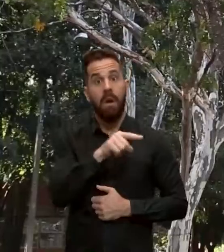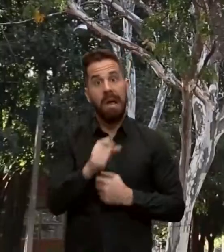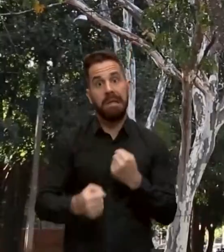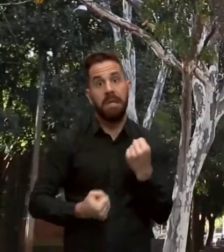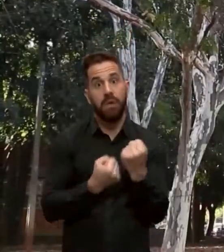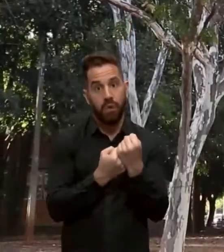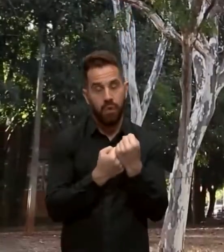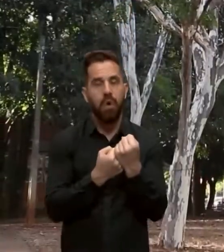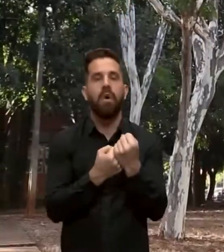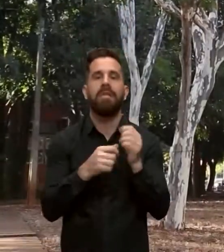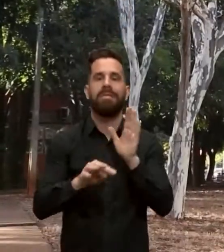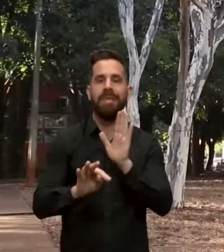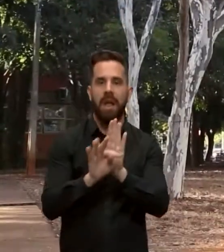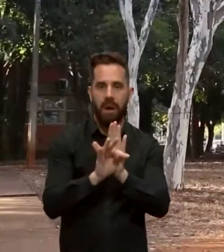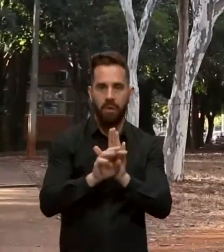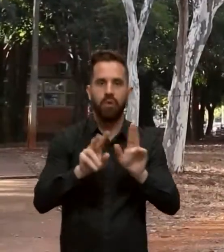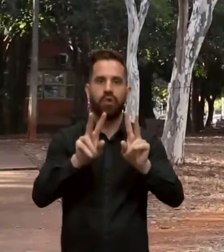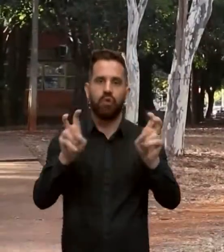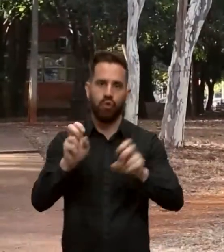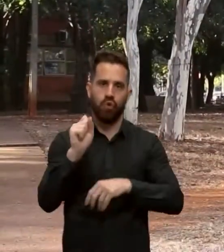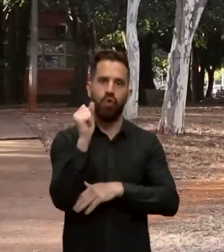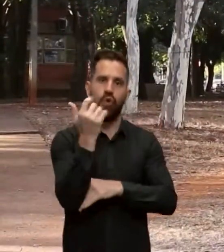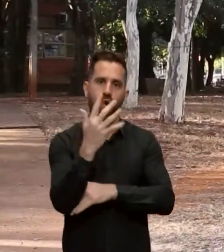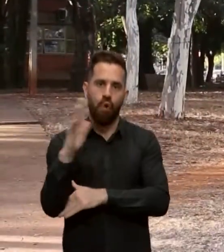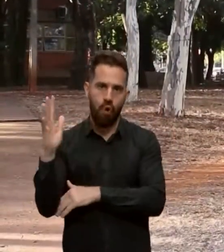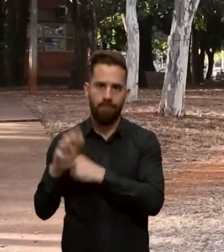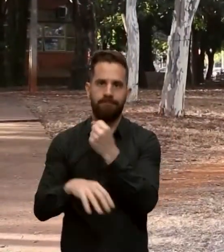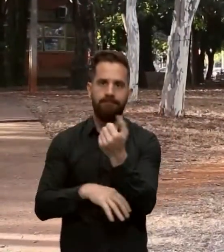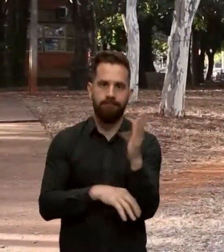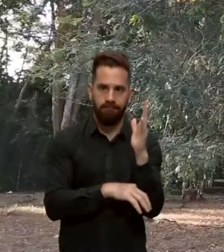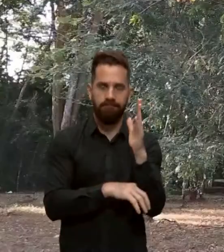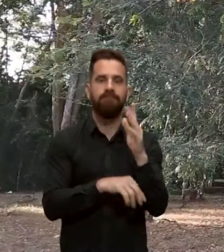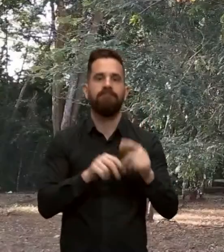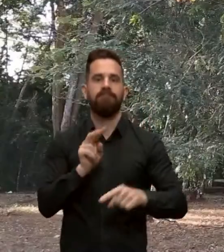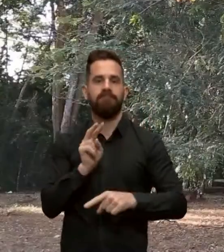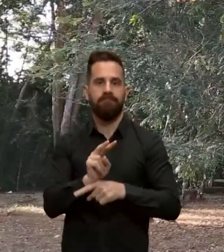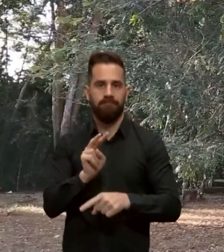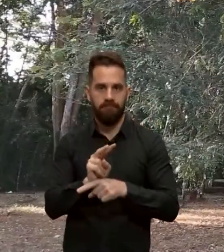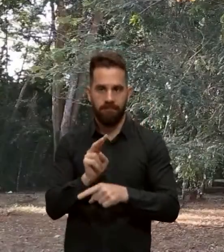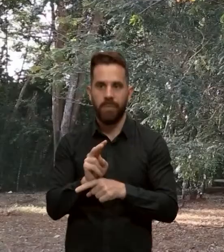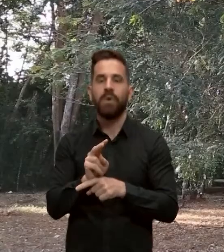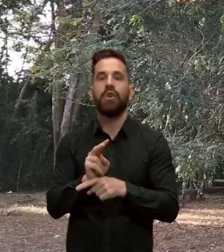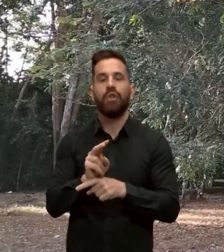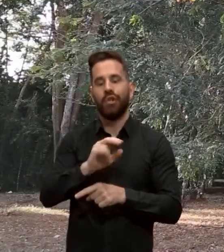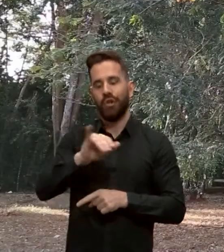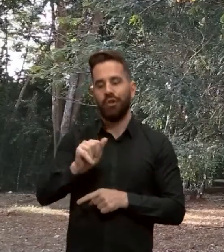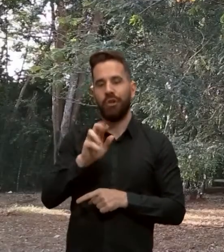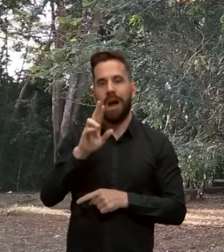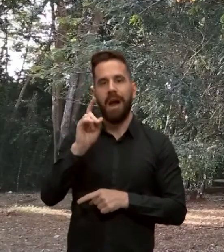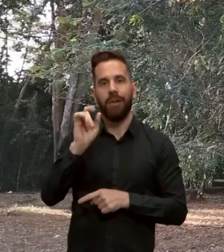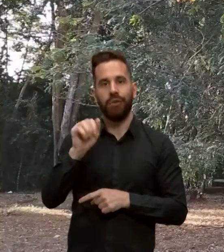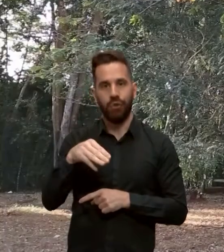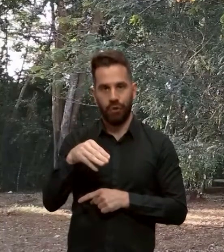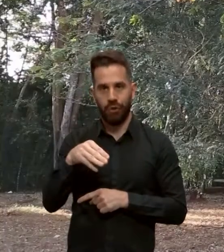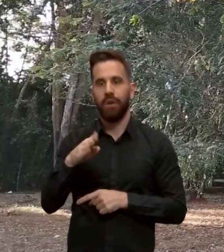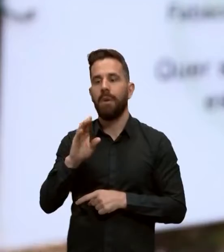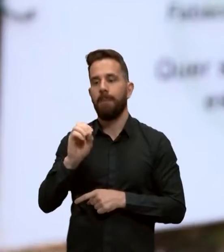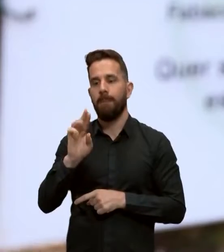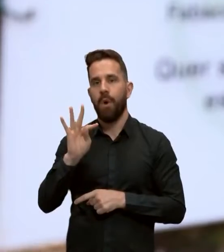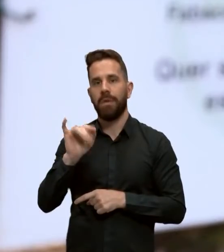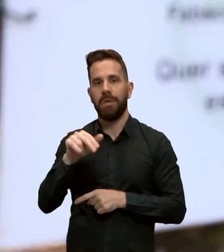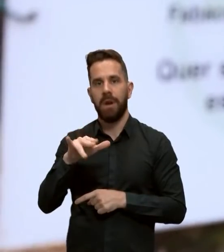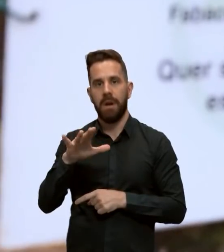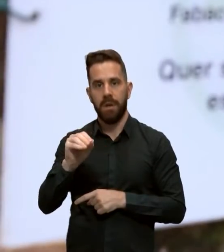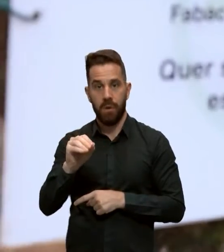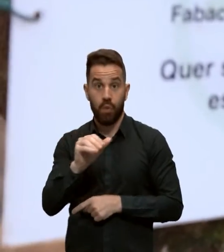de Conservação da Flora do Instituto de Pesquisa do Jardim Botânico do Rio de Janeiro, a pesquisa traz inovações